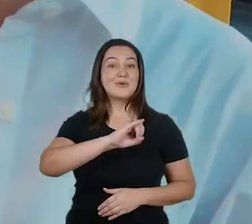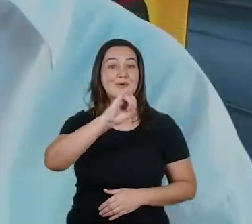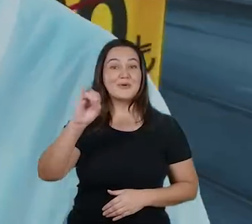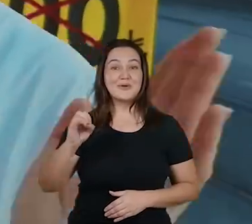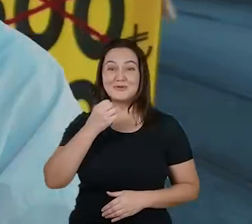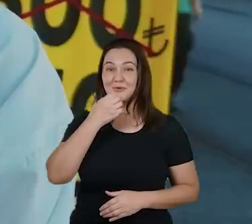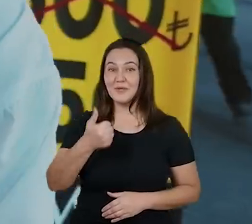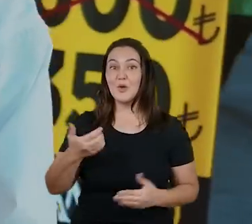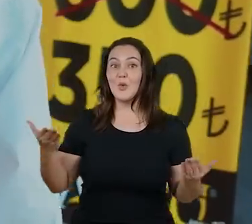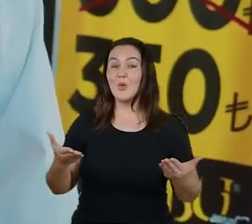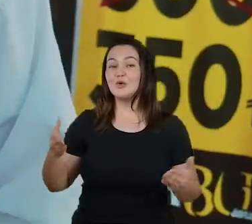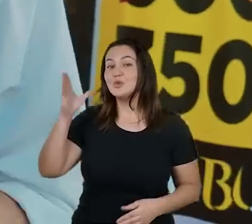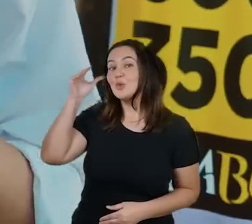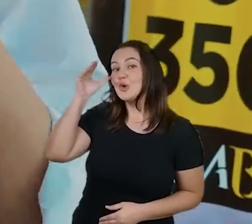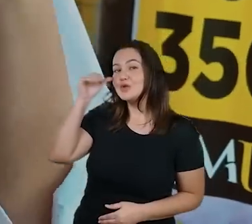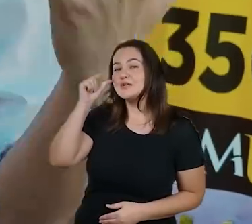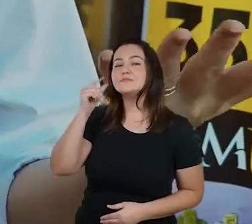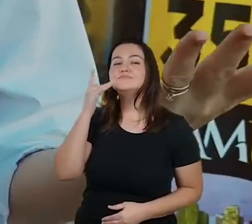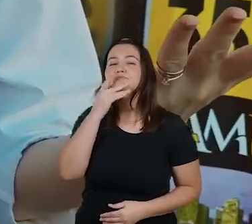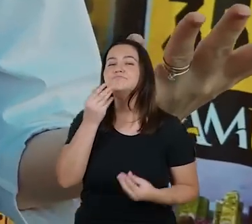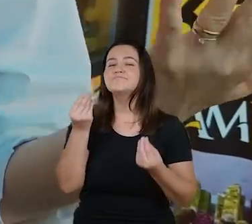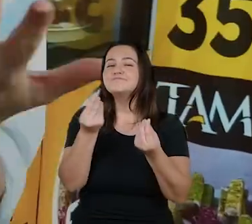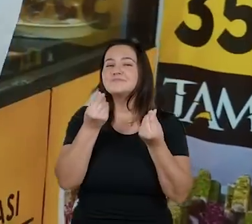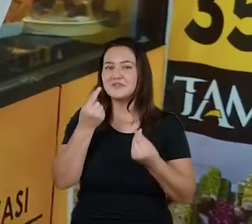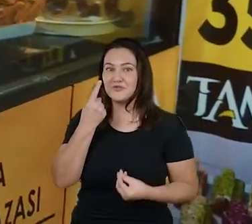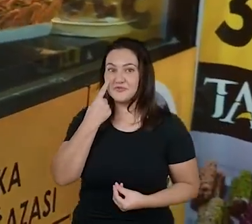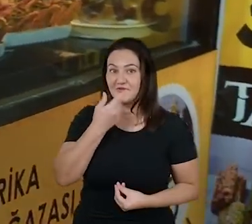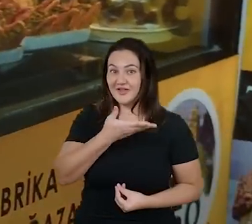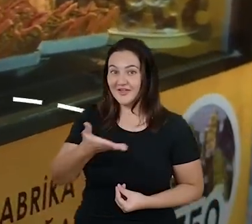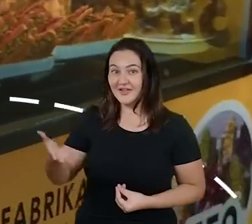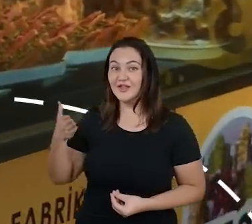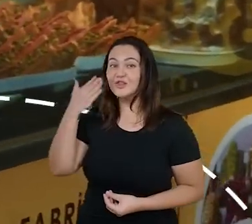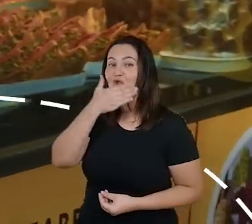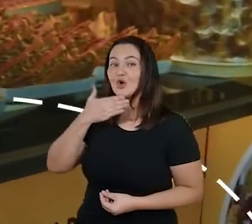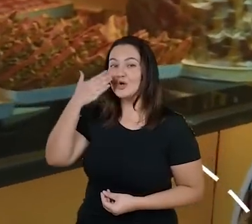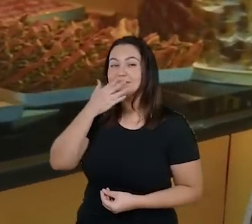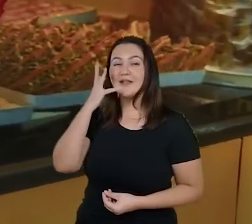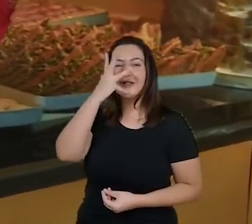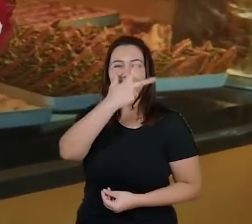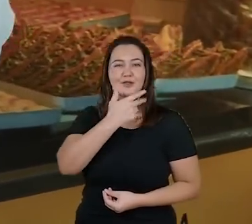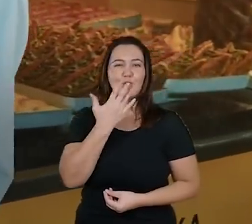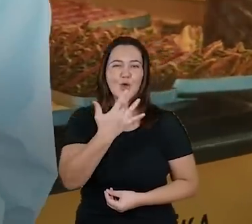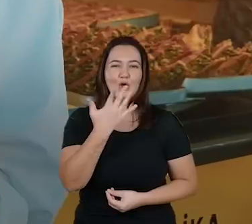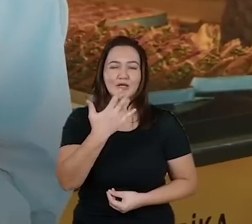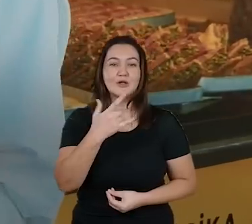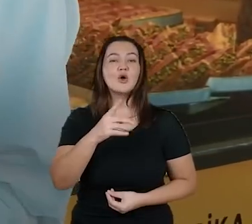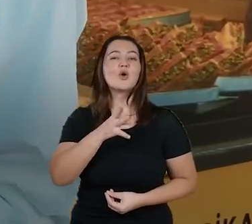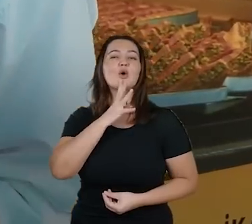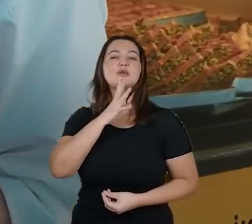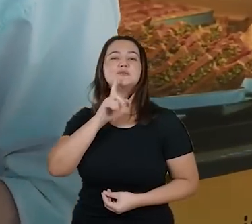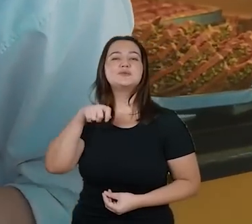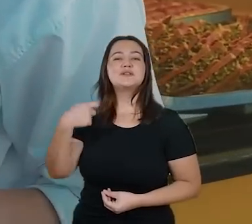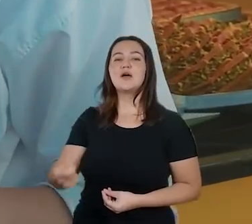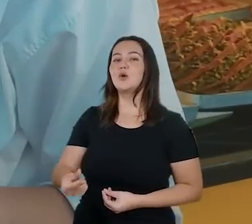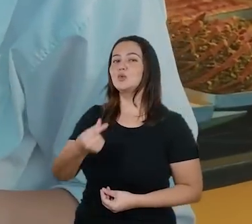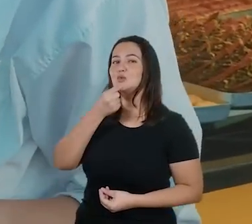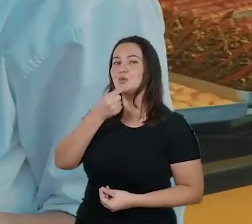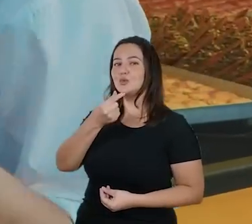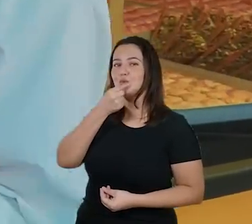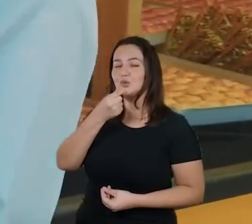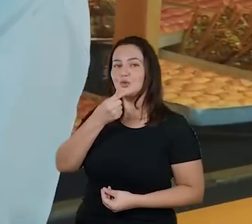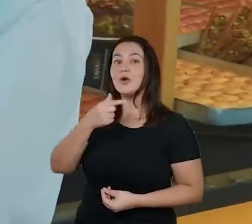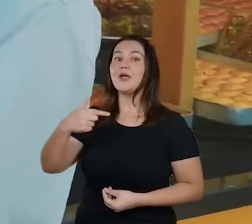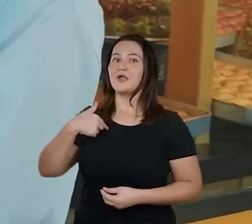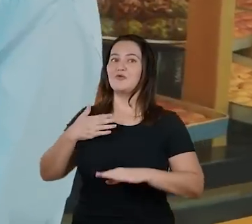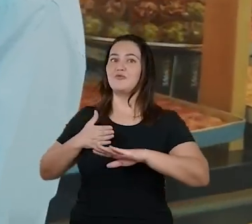Oi pessoal, hoje a nossa curiosidade é de dar água na boca. Tá vendo esses doces lindos atrás de mim? São conhecidos como os doces turcos.